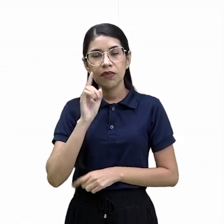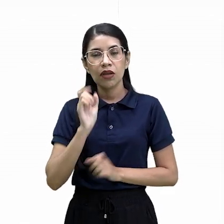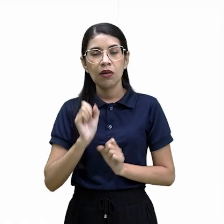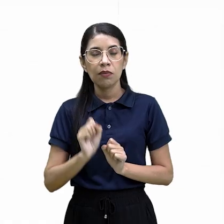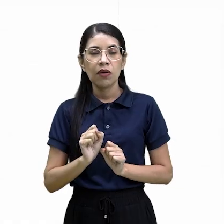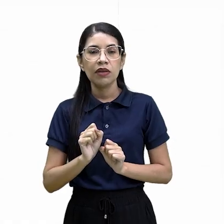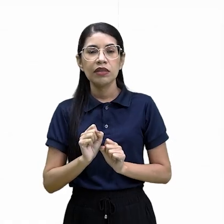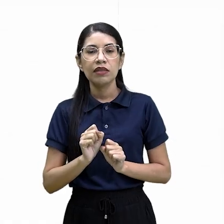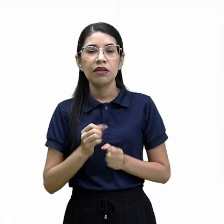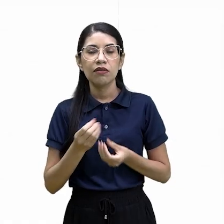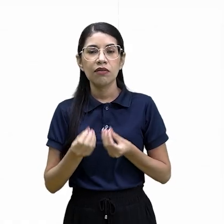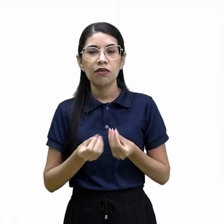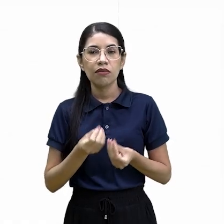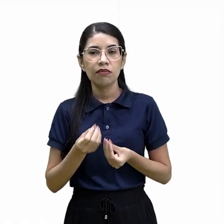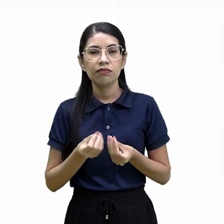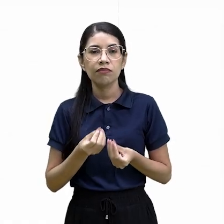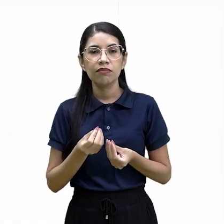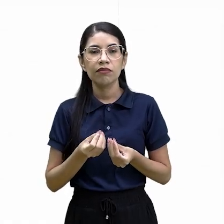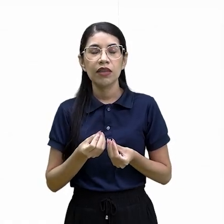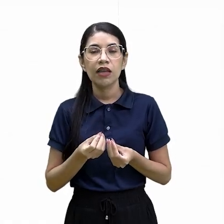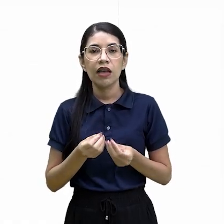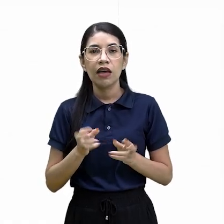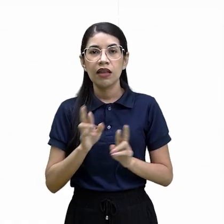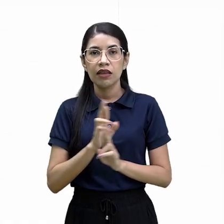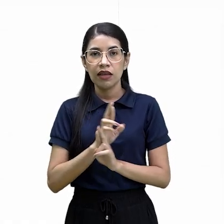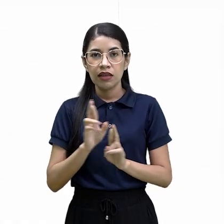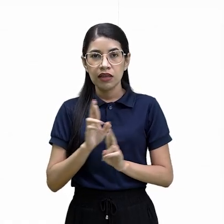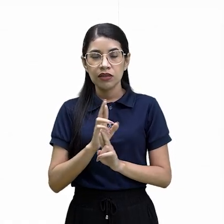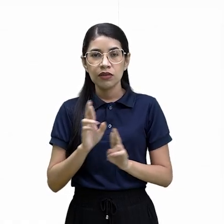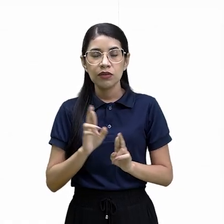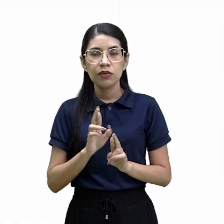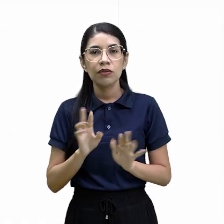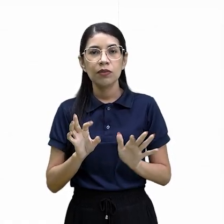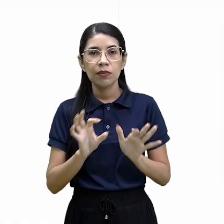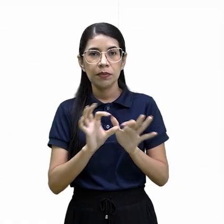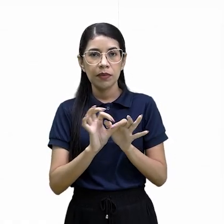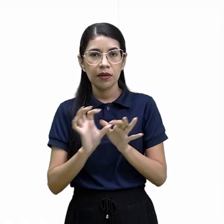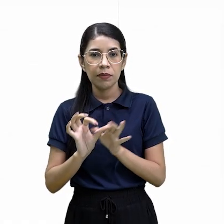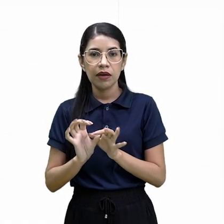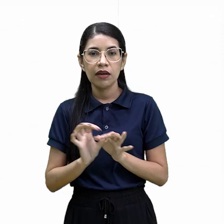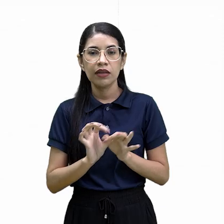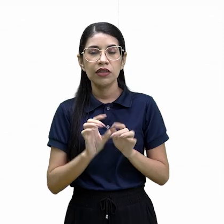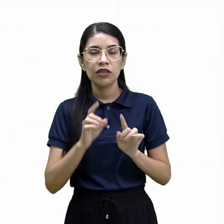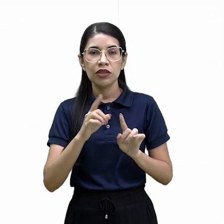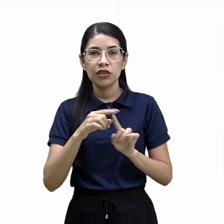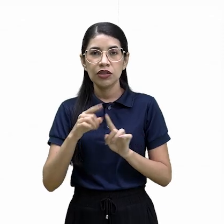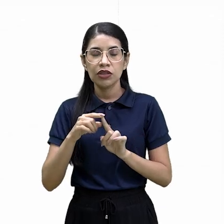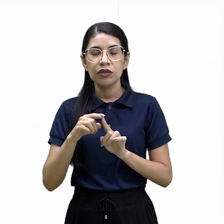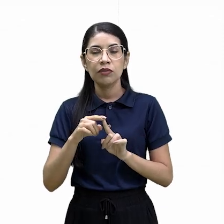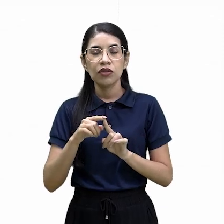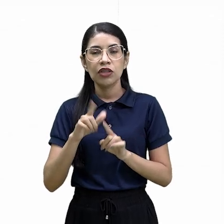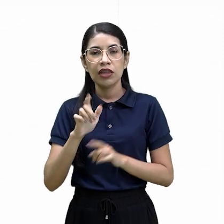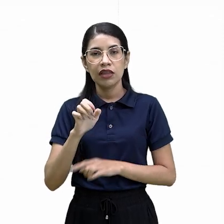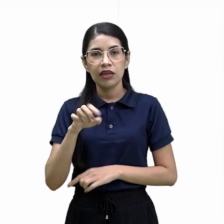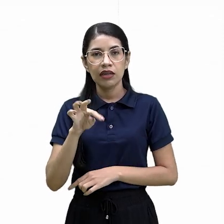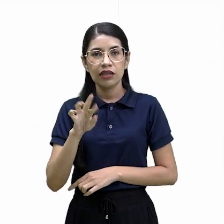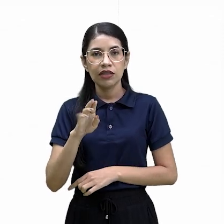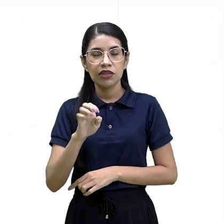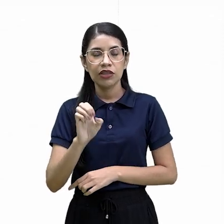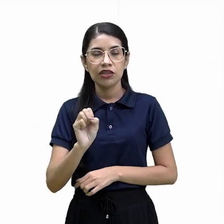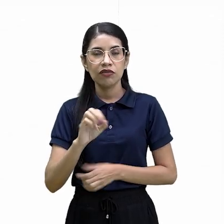ser justificado pelas associações de diversos tipos de